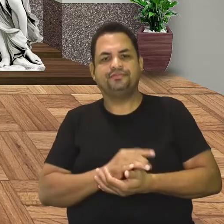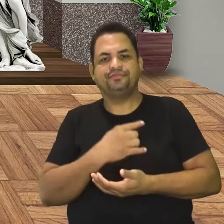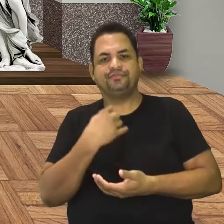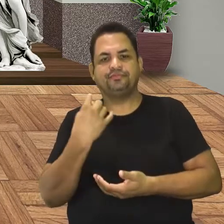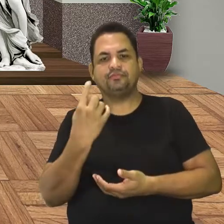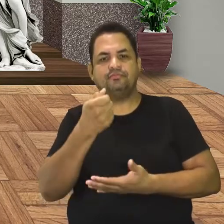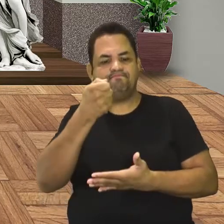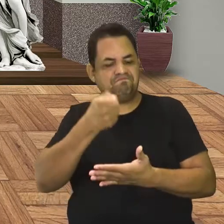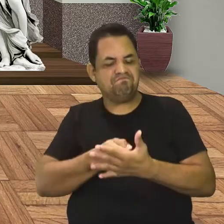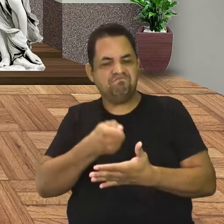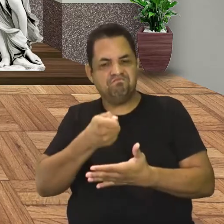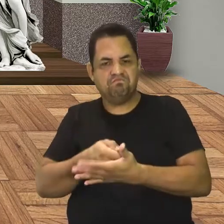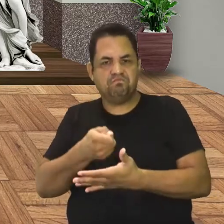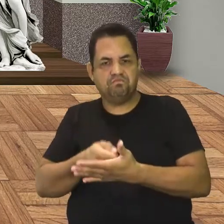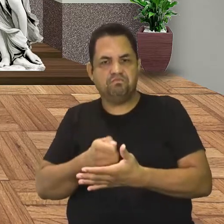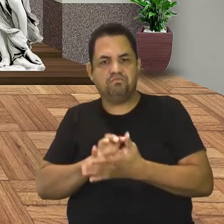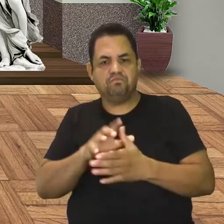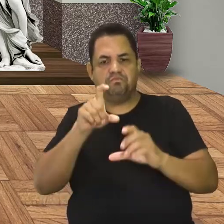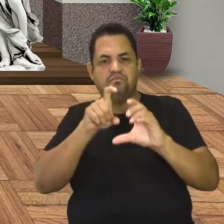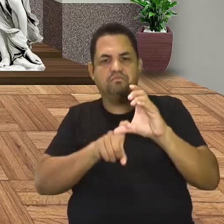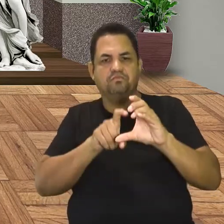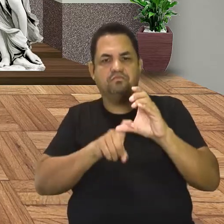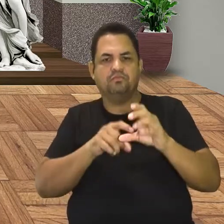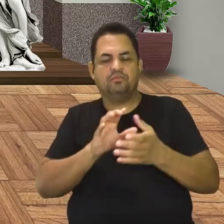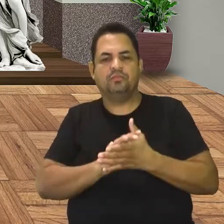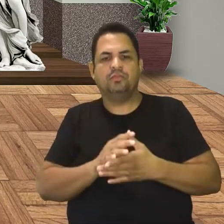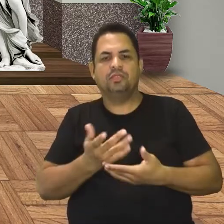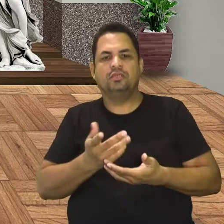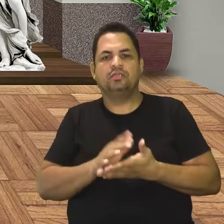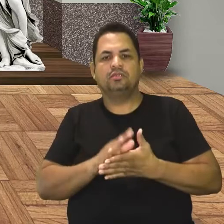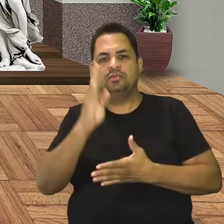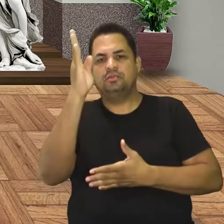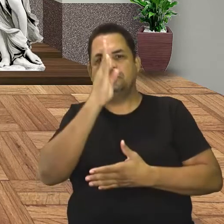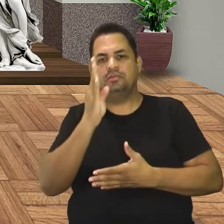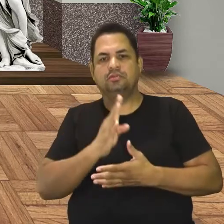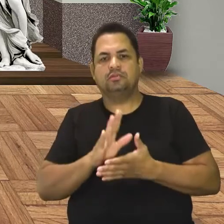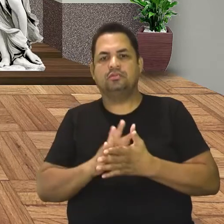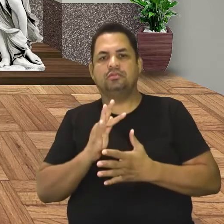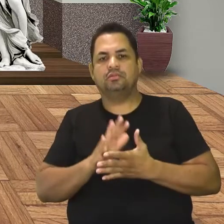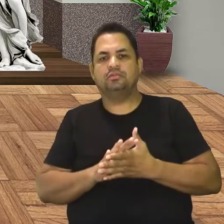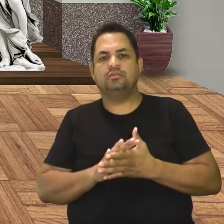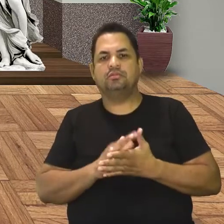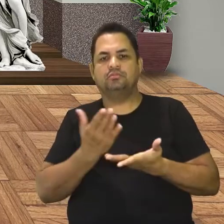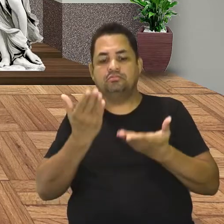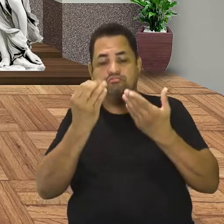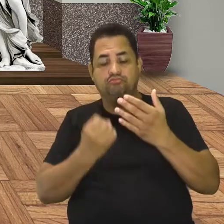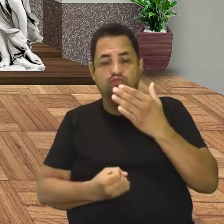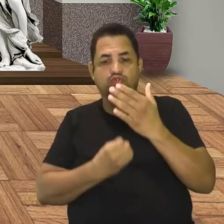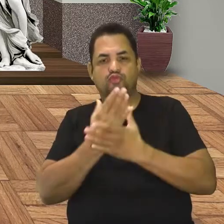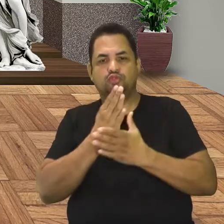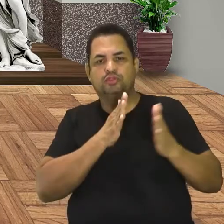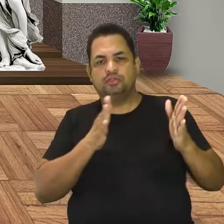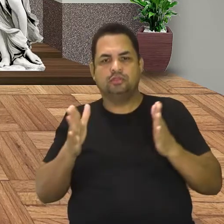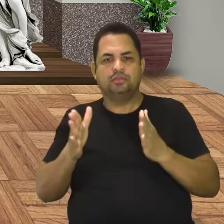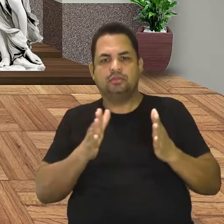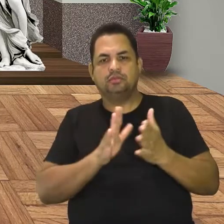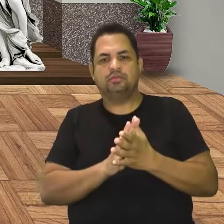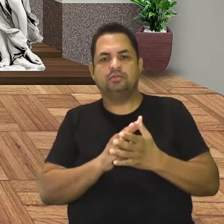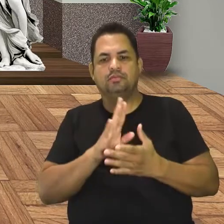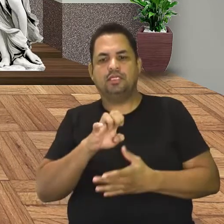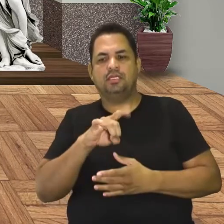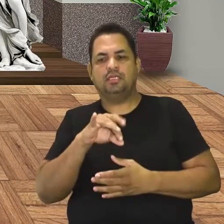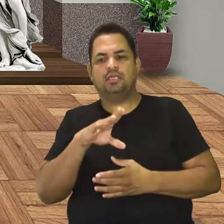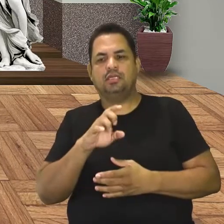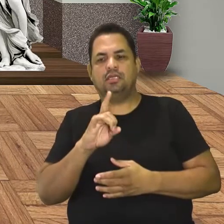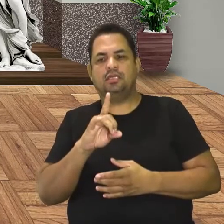nós pagamos a dívida externa do Brasil, fruto desse período chamado milagre